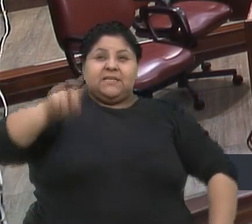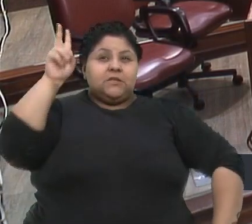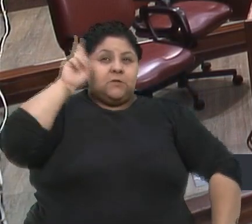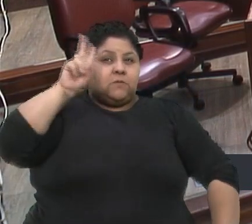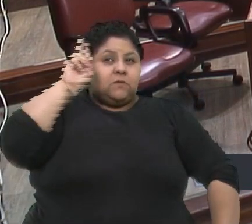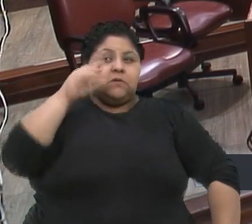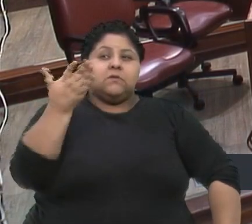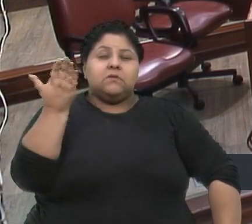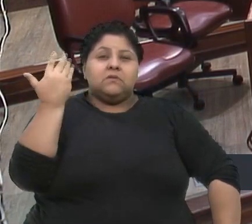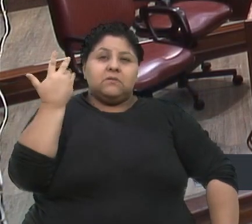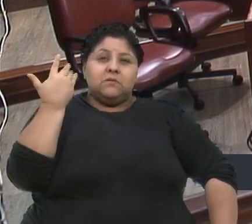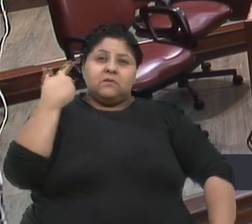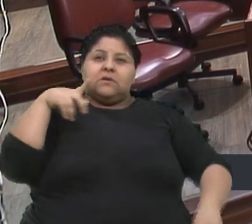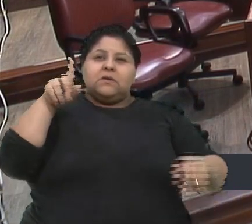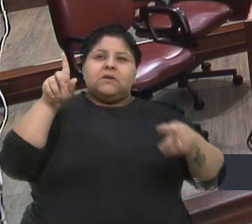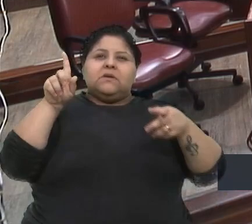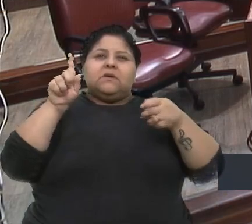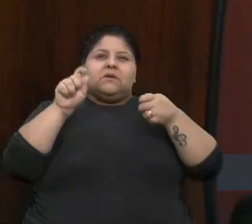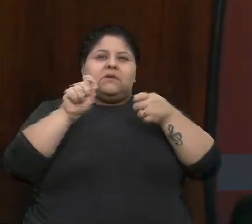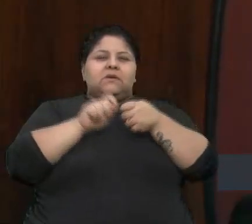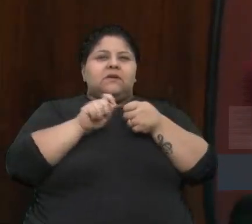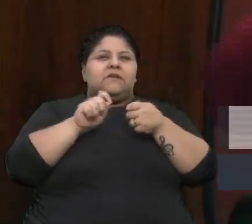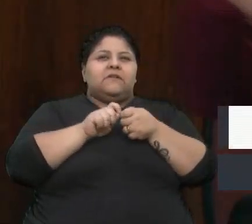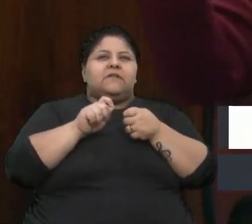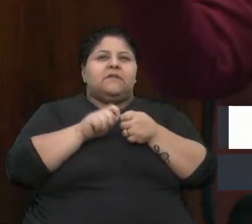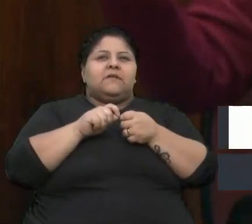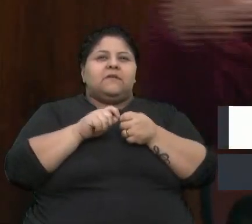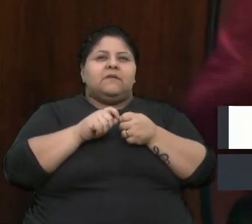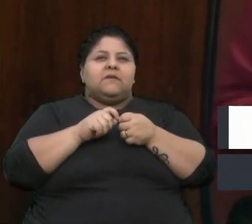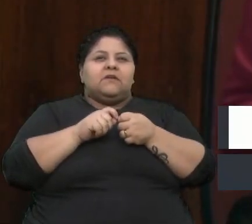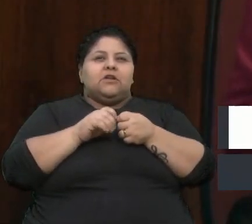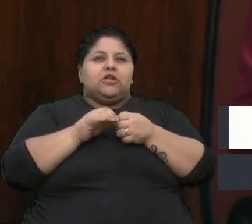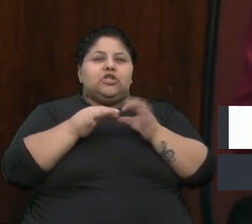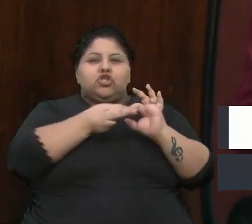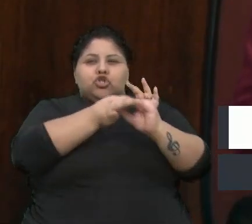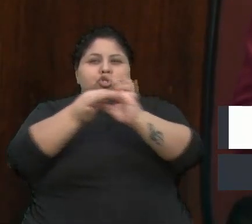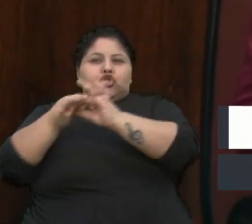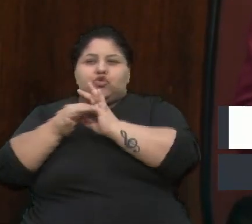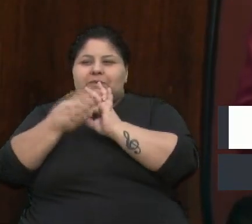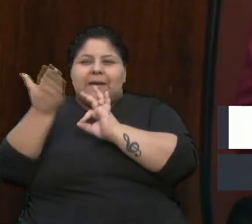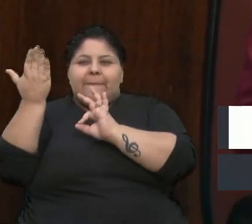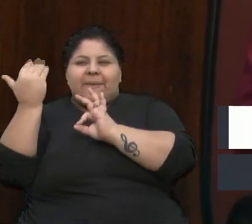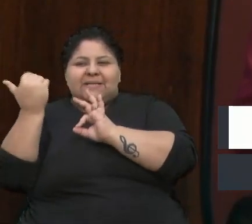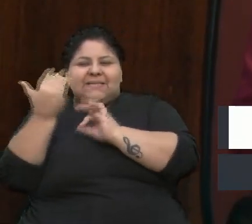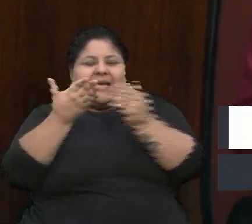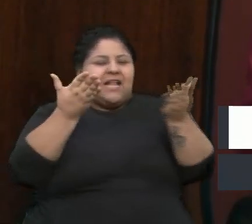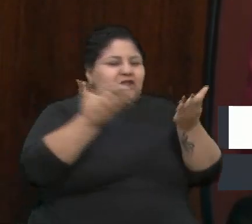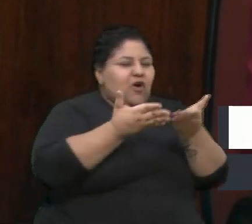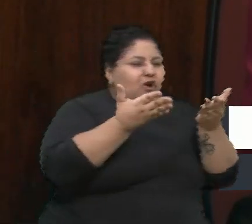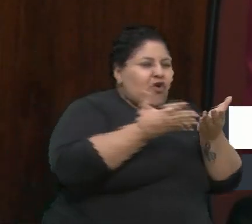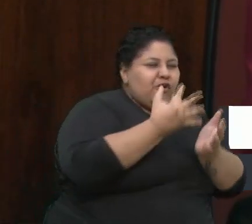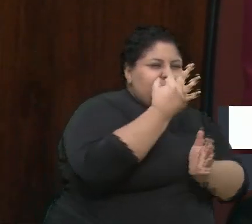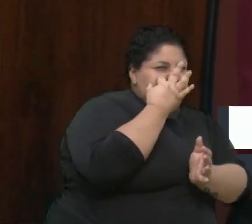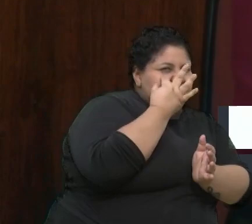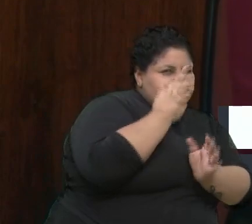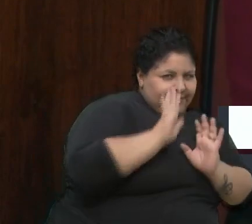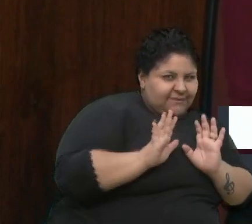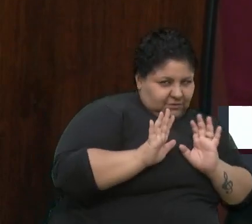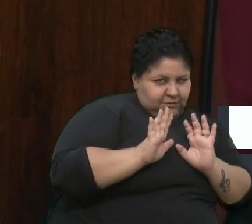passado, fazer uma ponte, né? Quando a gente fala do presente, sempre a gente tem que se referenciar, pelo menos ao passado